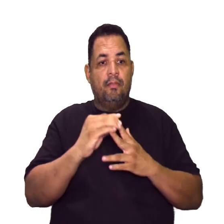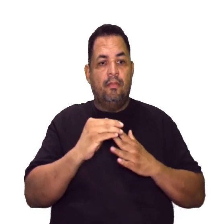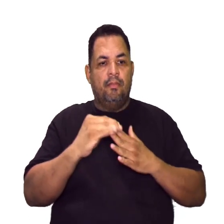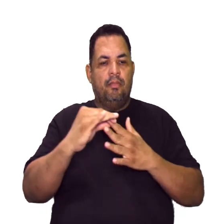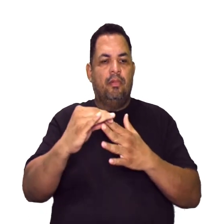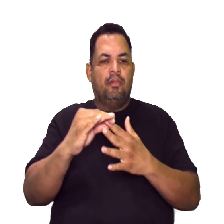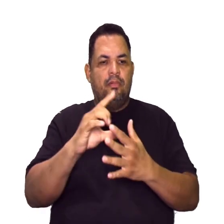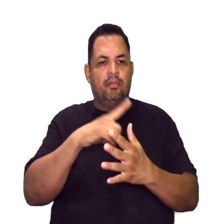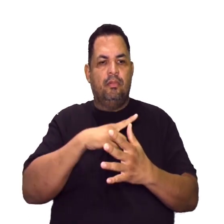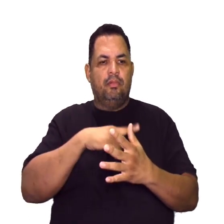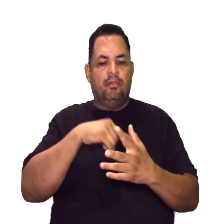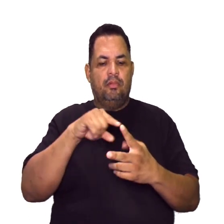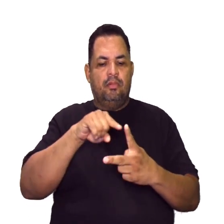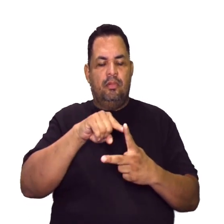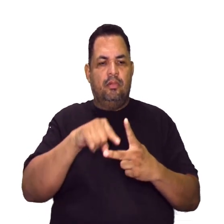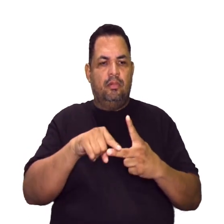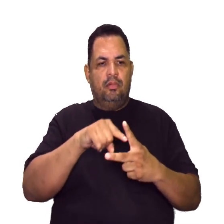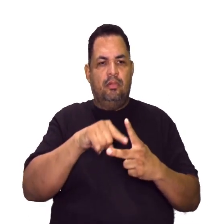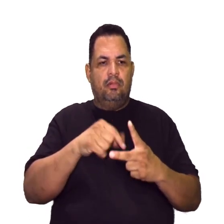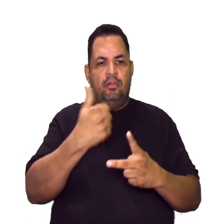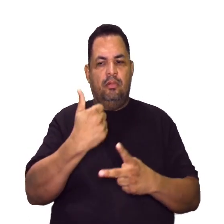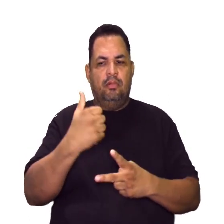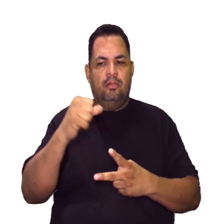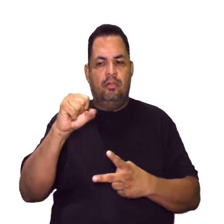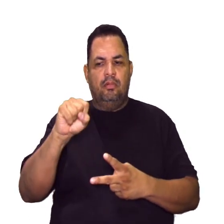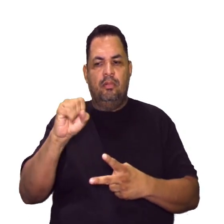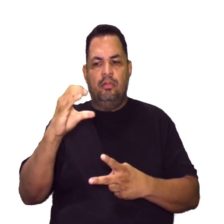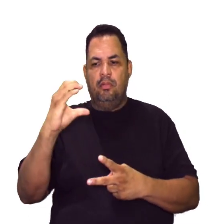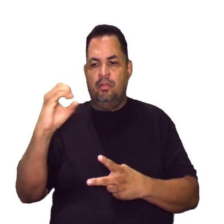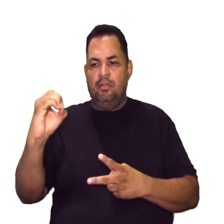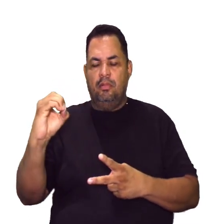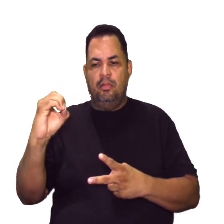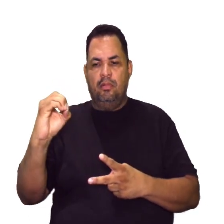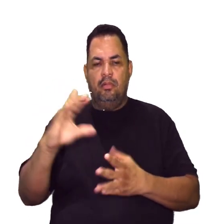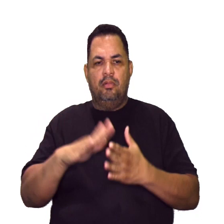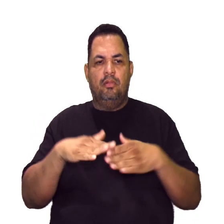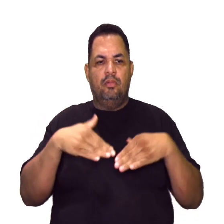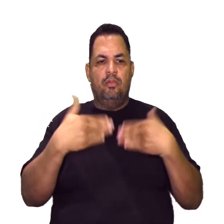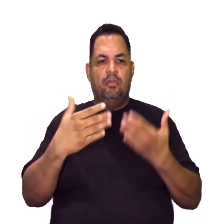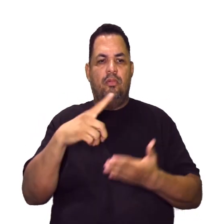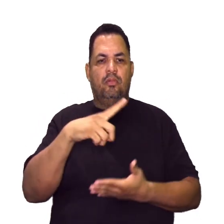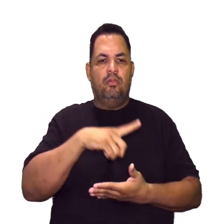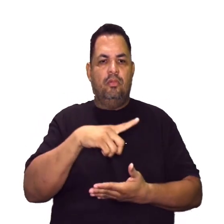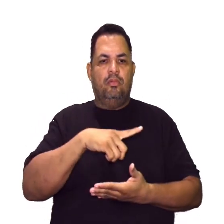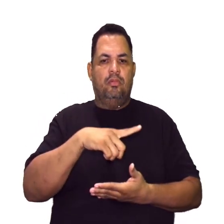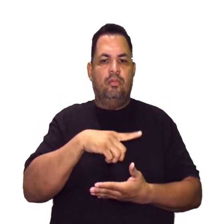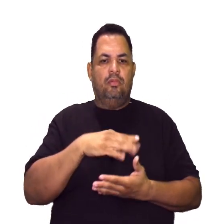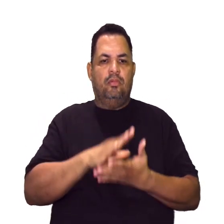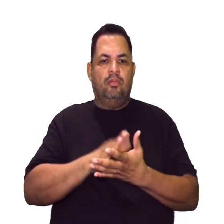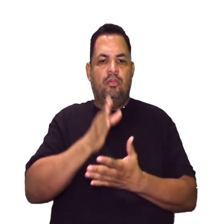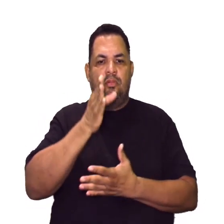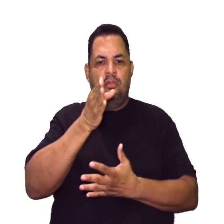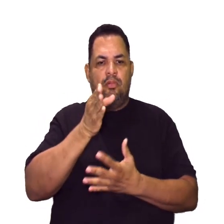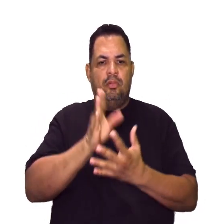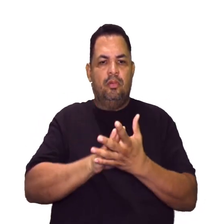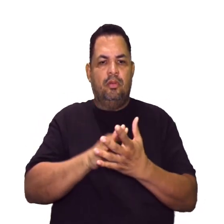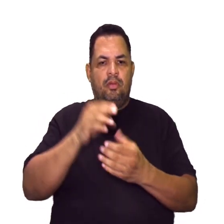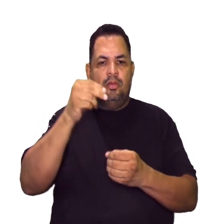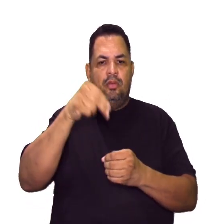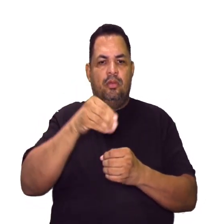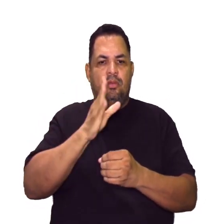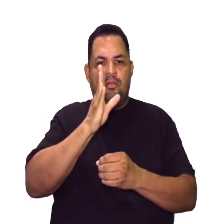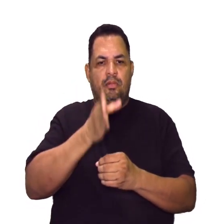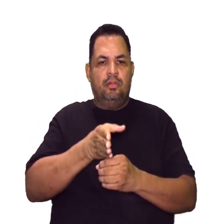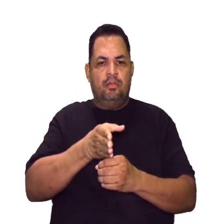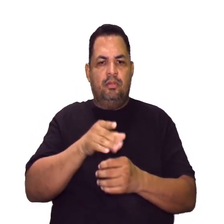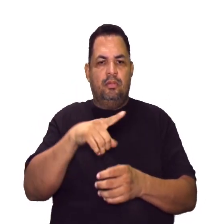ligantes, apresenta um ângulo de 180 graus. Quando existe um átomo central, tá vendo, ó? E